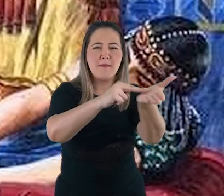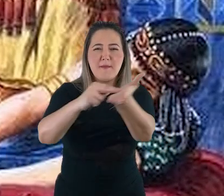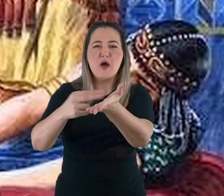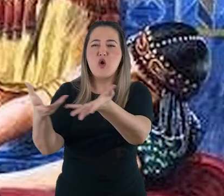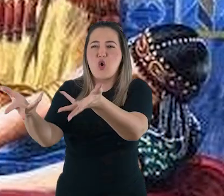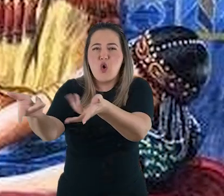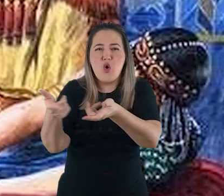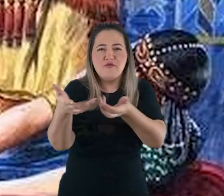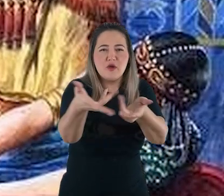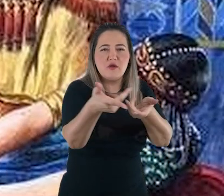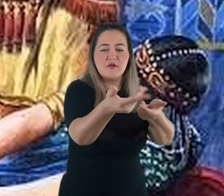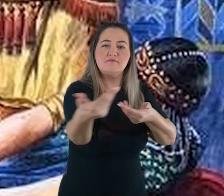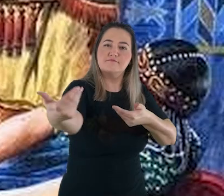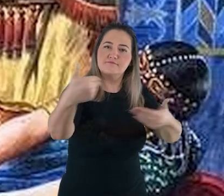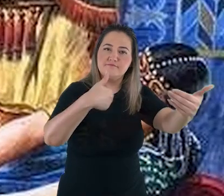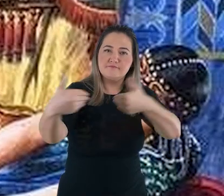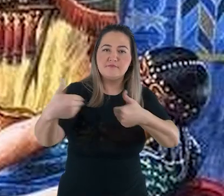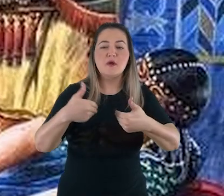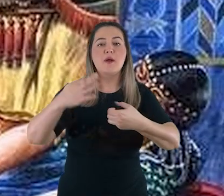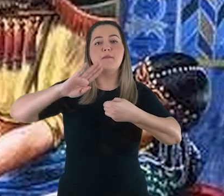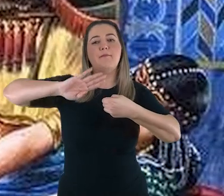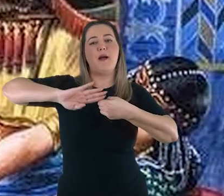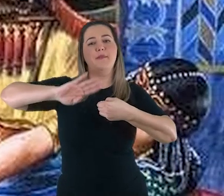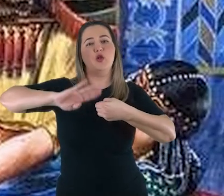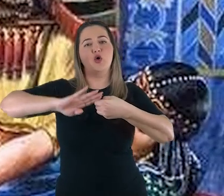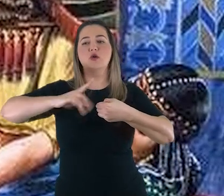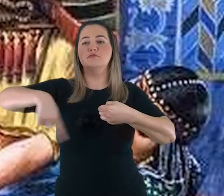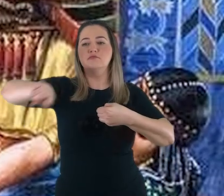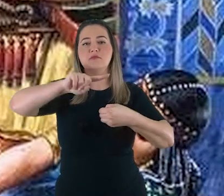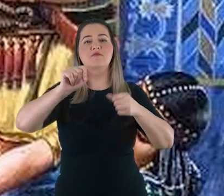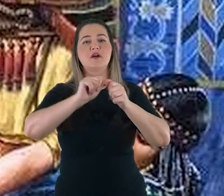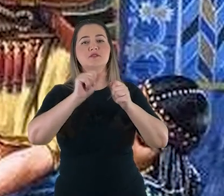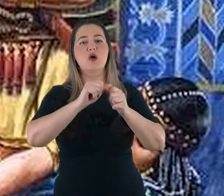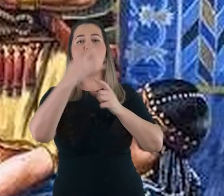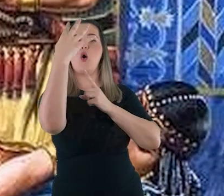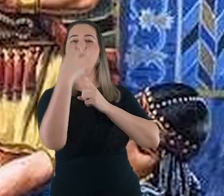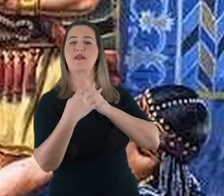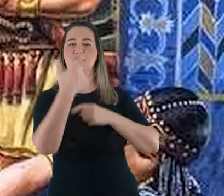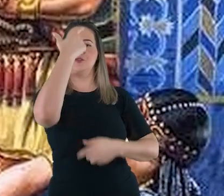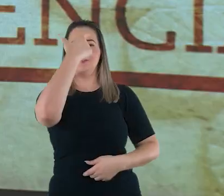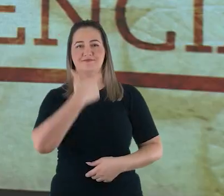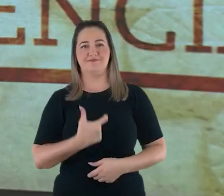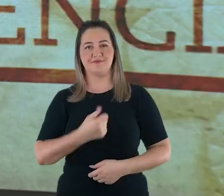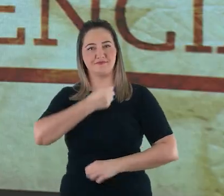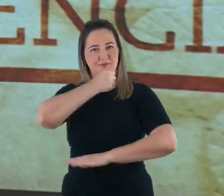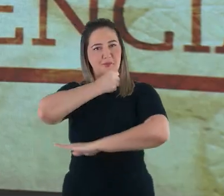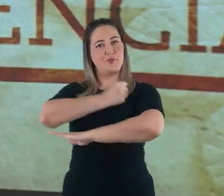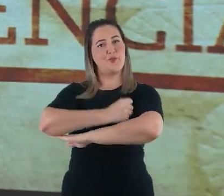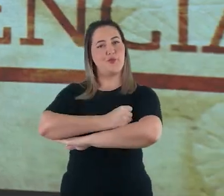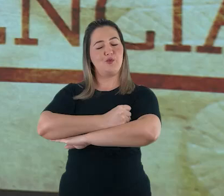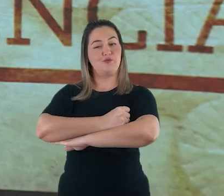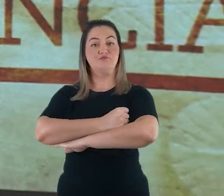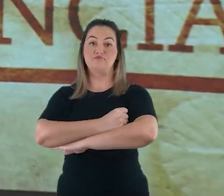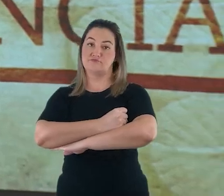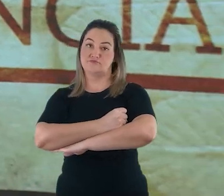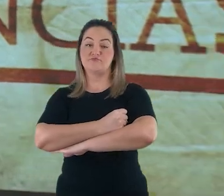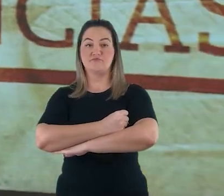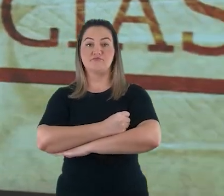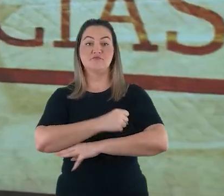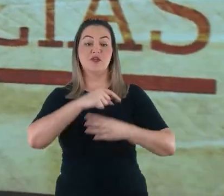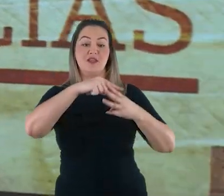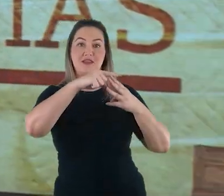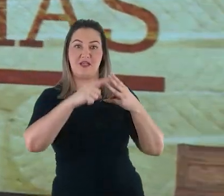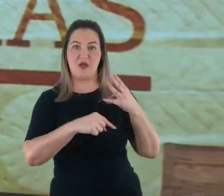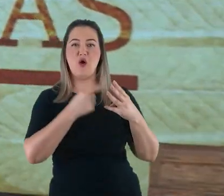à Babilônia para a inauguração da imagem que ele havia erguido para homenagear a si mesmo. Até aí, menos mal para os jovens hebreus,